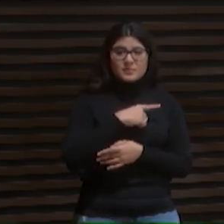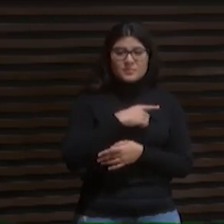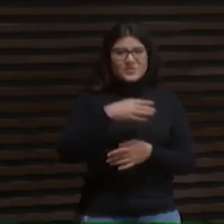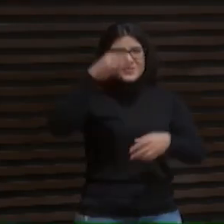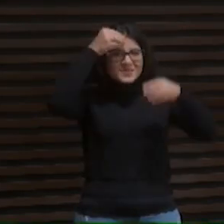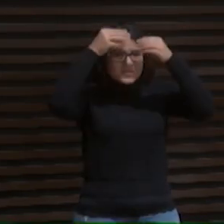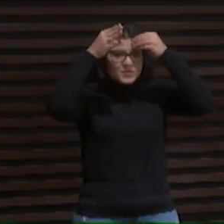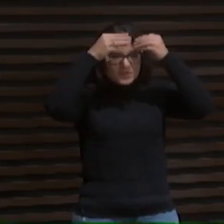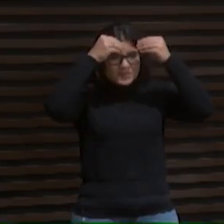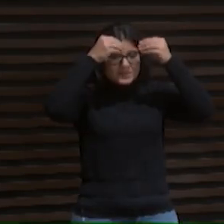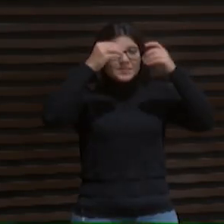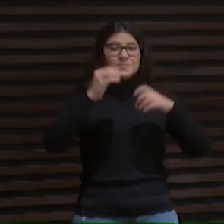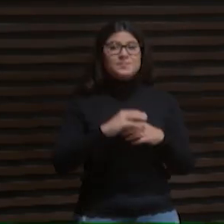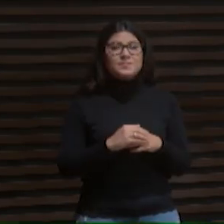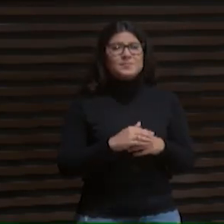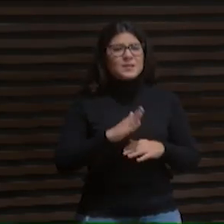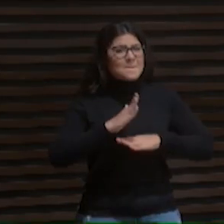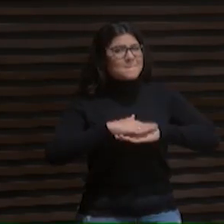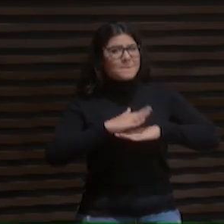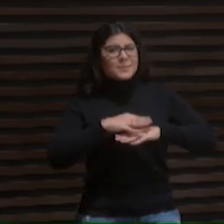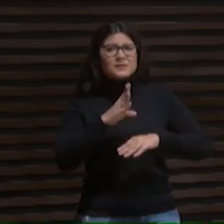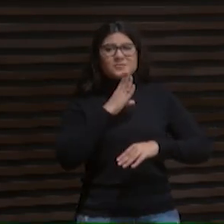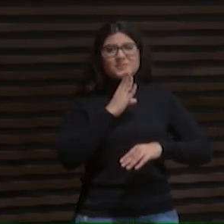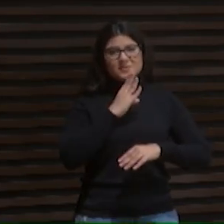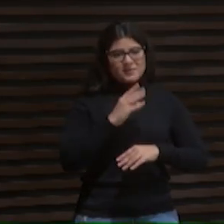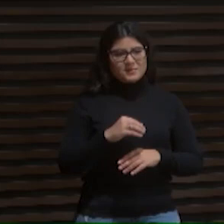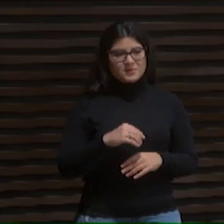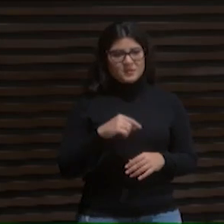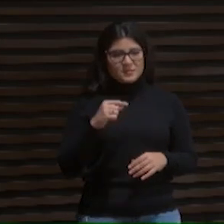cor, um dos mais conhecidos dentro do nosso meio.